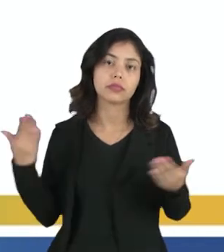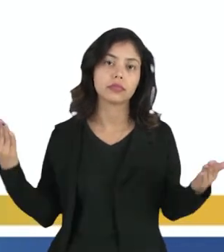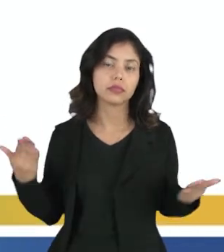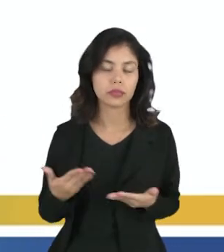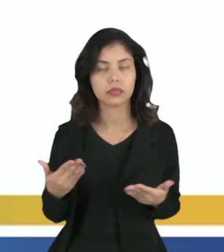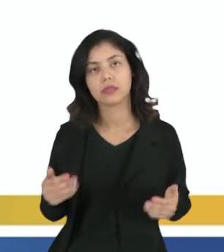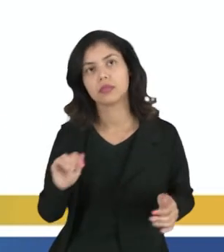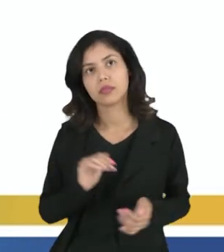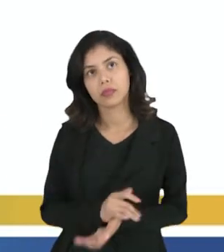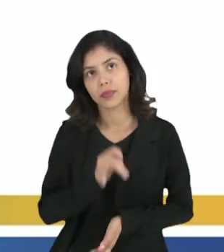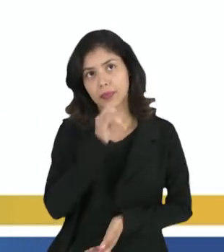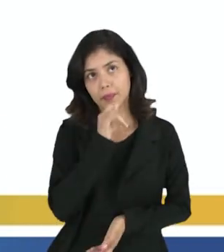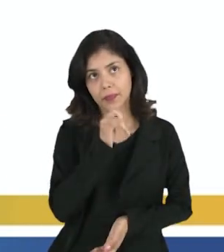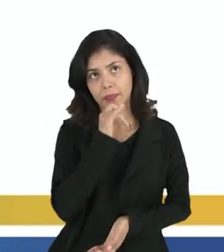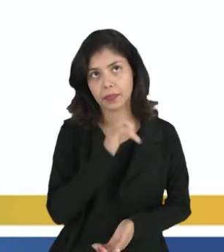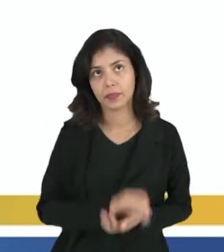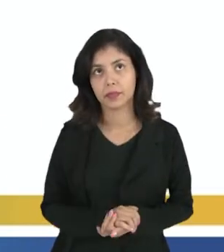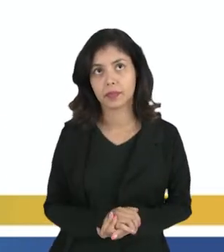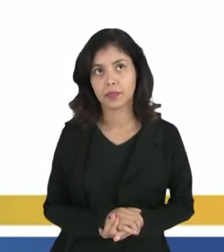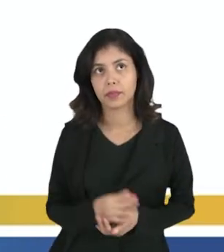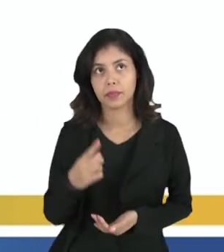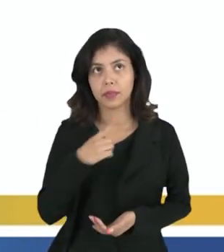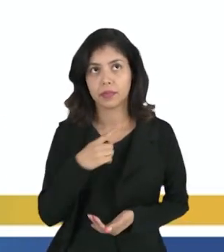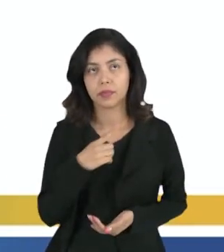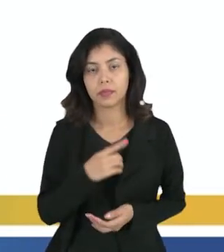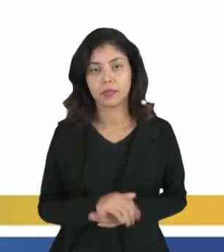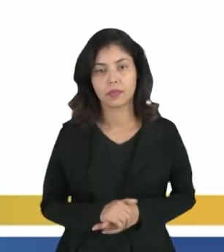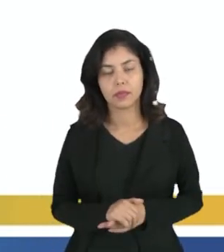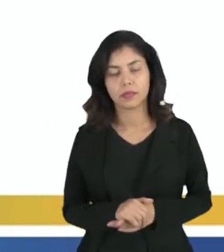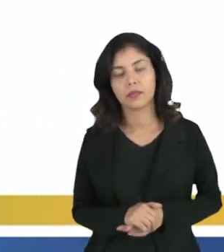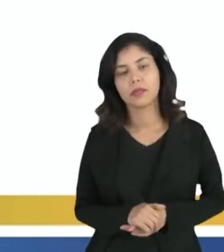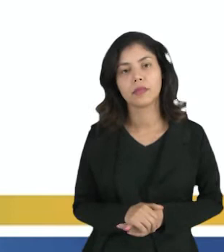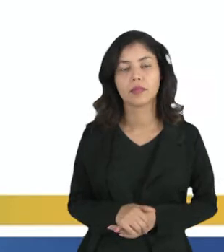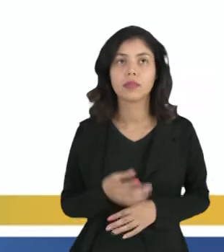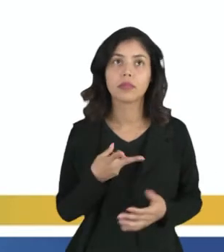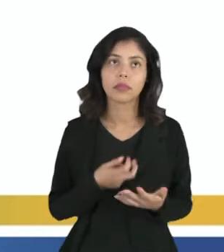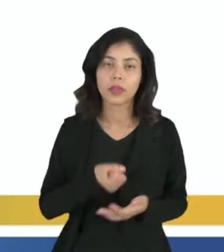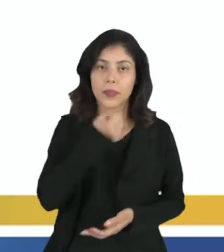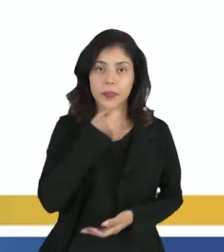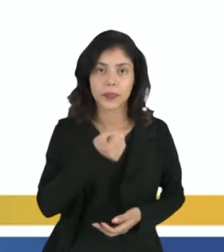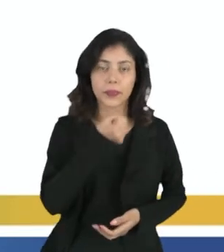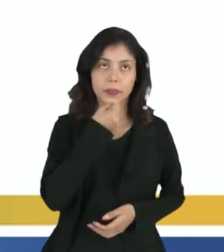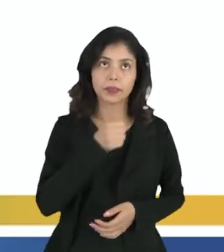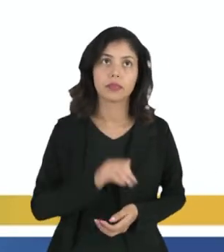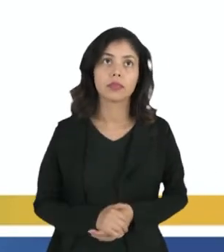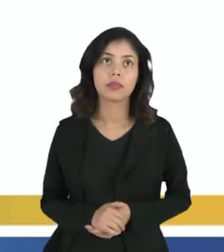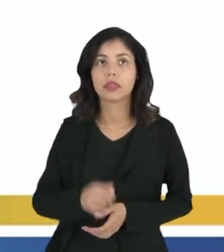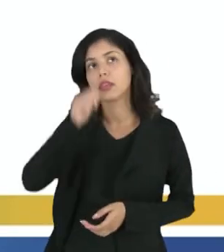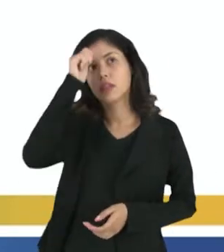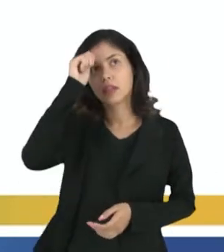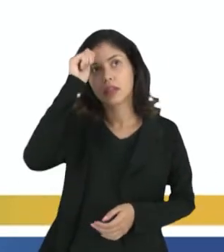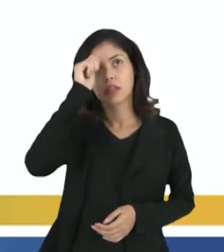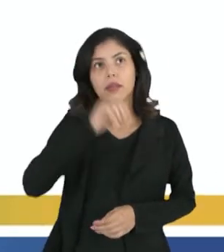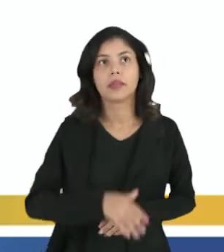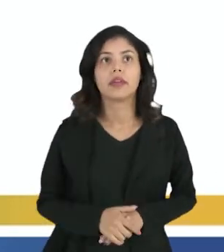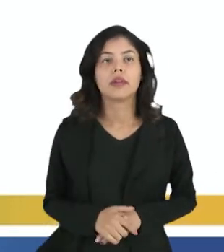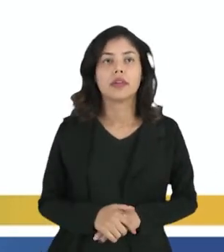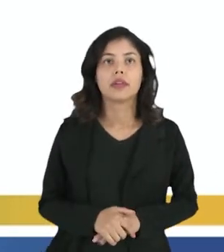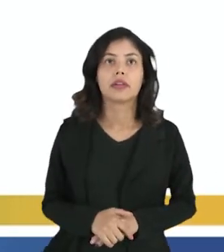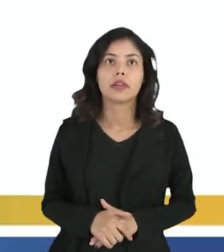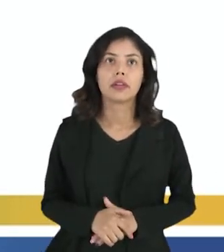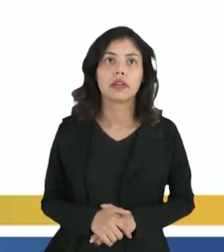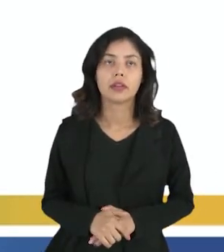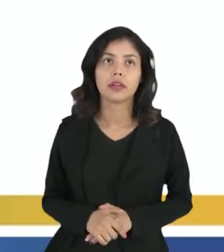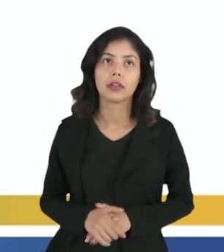Agora a gente tem um exemplo de um texto que tem o sentido denotativo, que neste caso é uma entrevista com a autora Clarice Lispector.